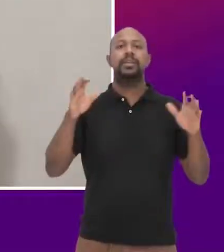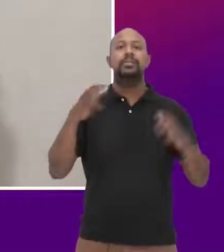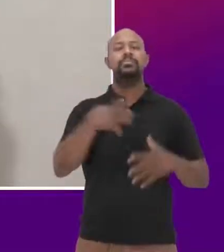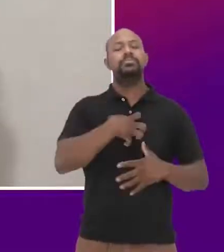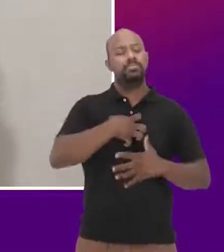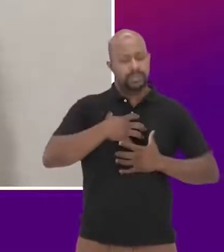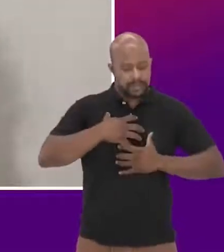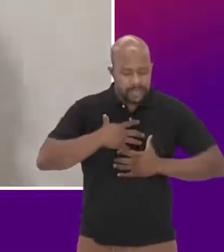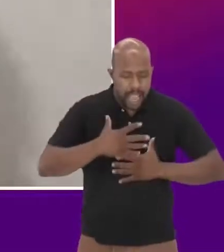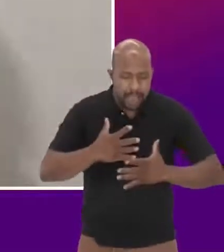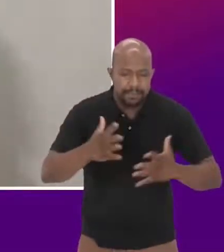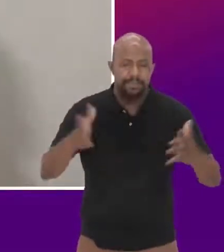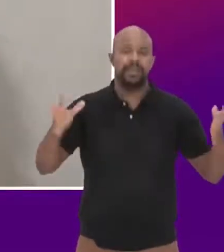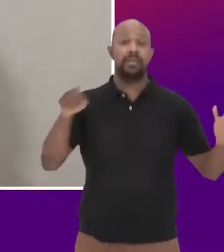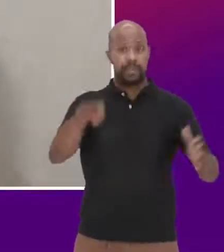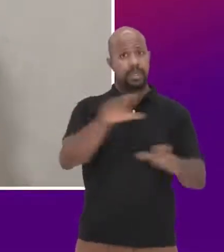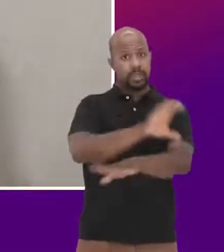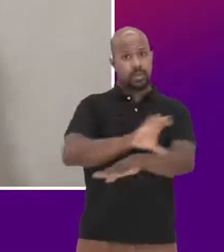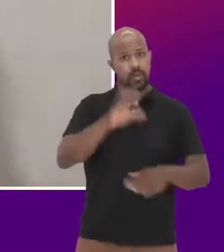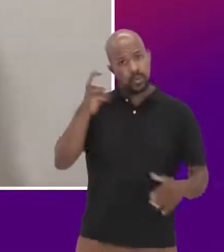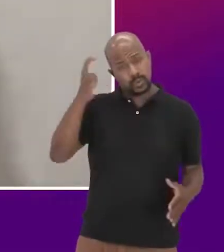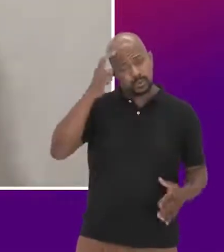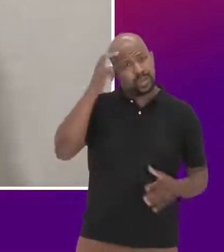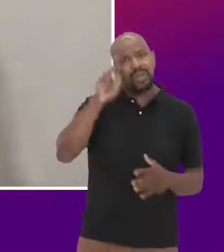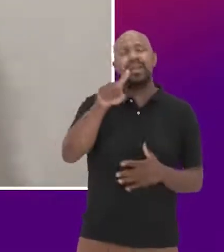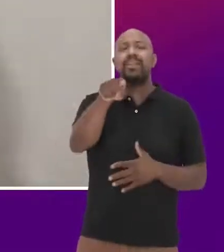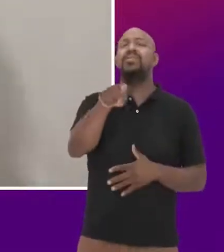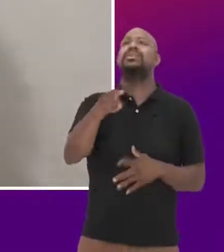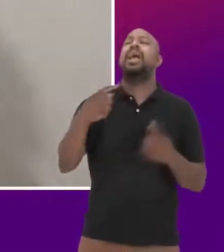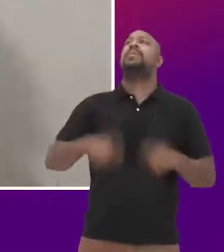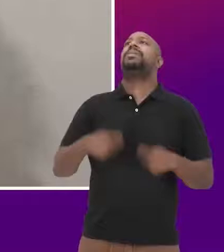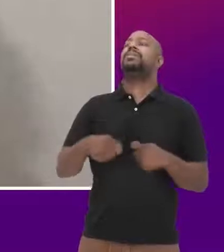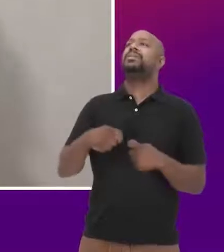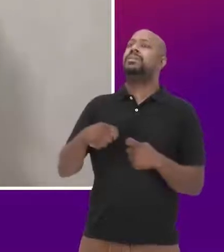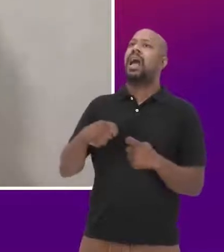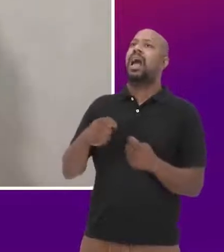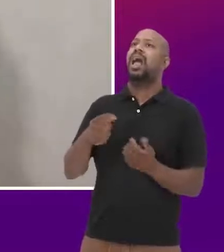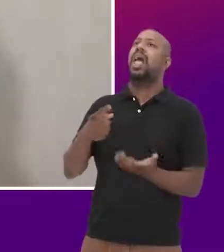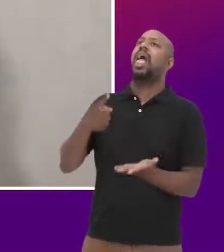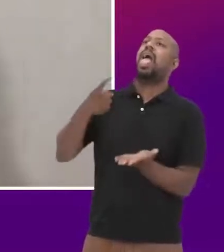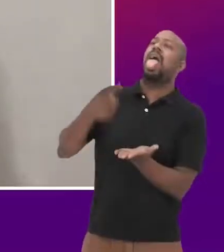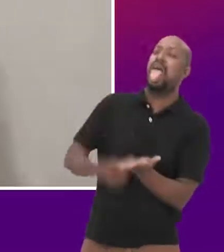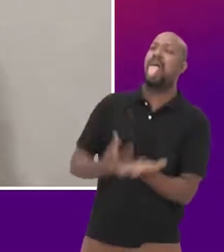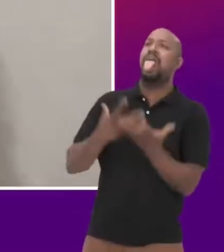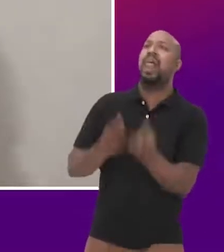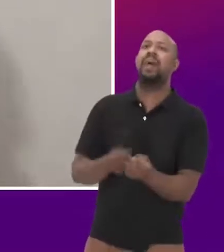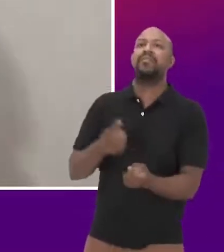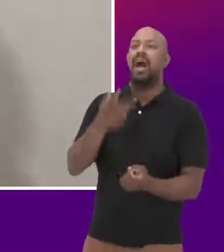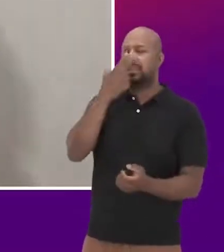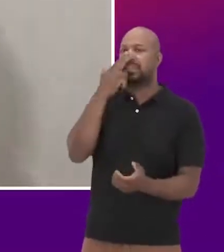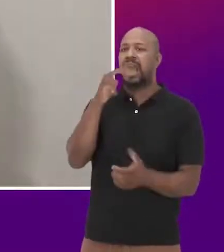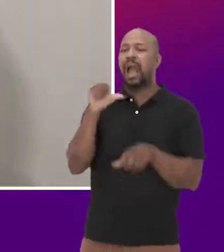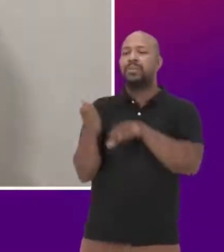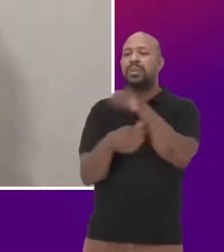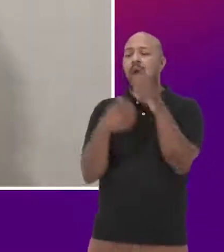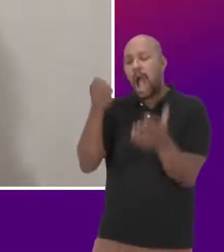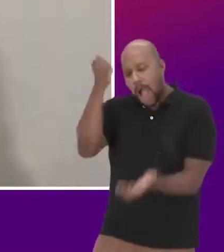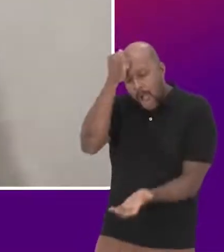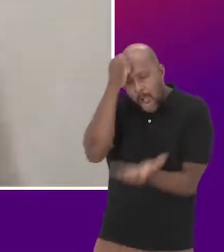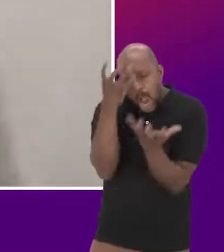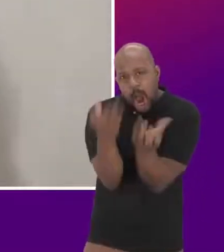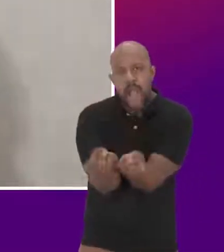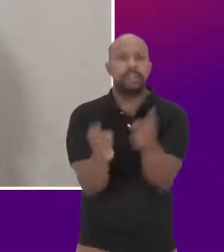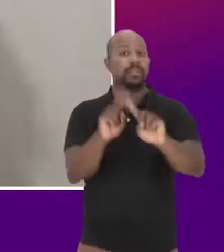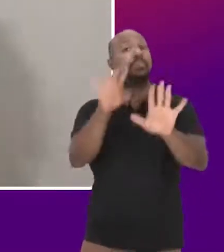se abrir para que essa cultura... Não é que você precisa compactuar, você não precisa se converter, você